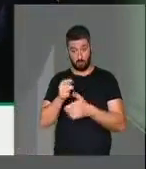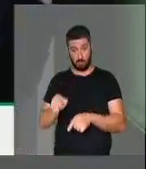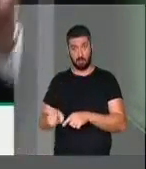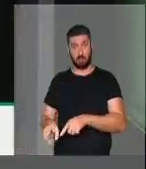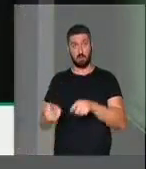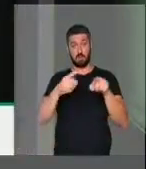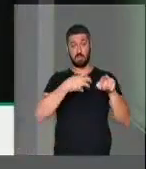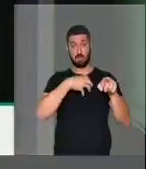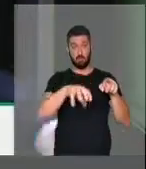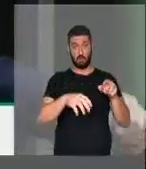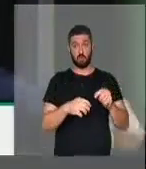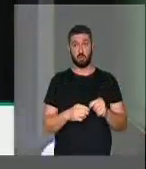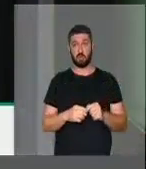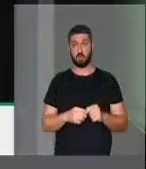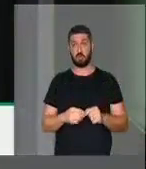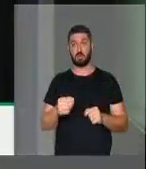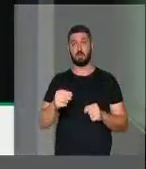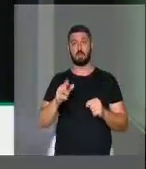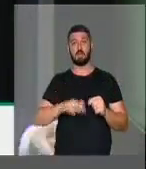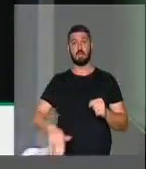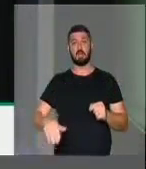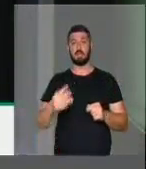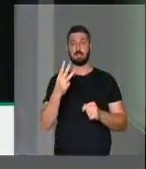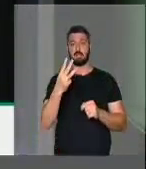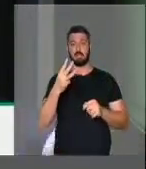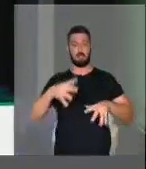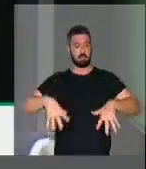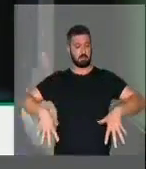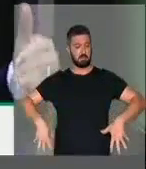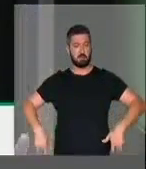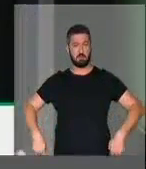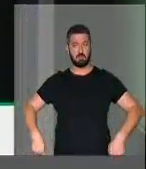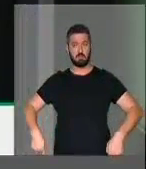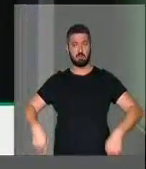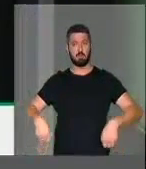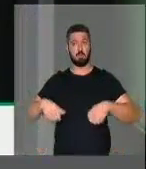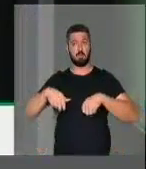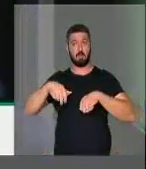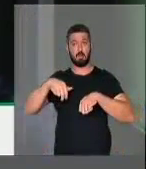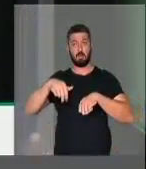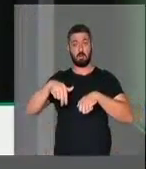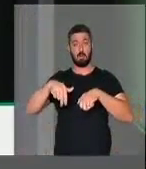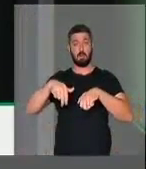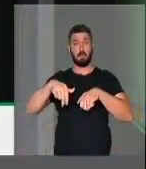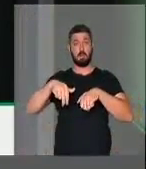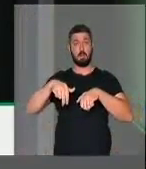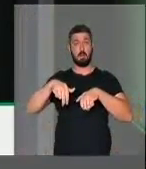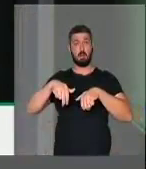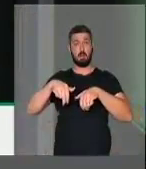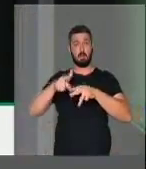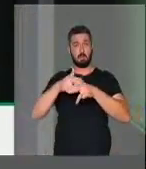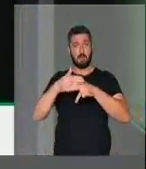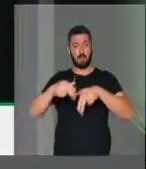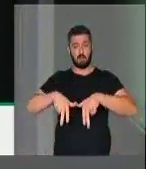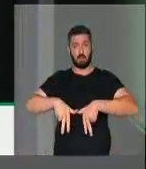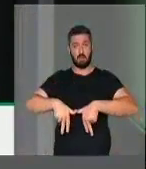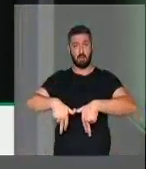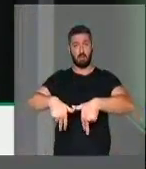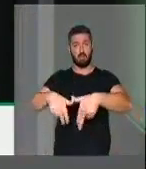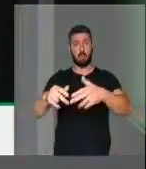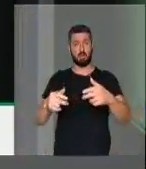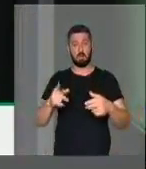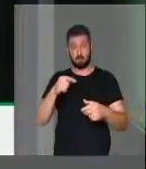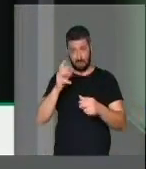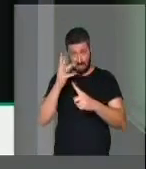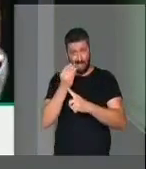lá em Salvador, com 3 crianças de mão dada, andando pelado com essas 3 crianças, e dizem que isso é